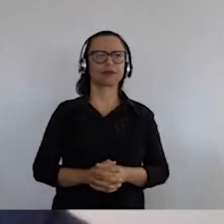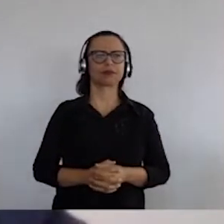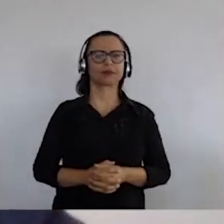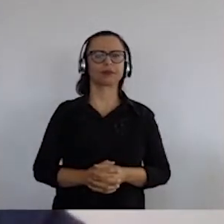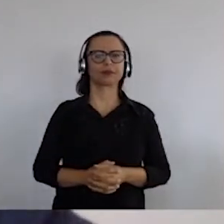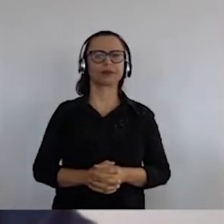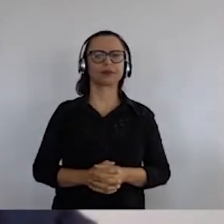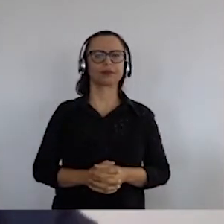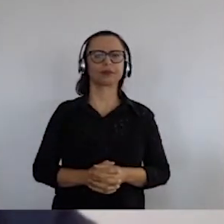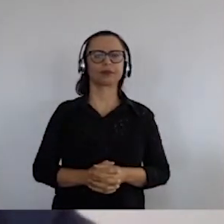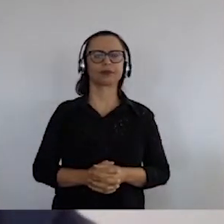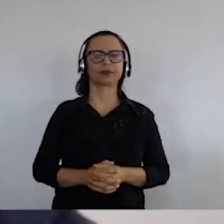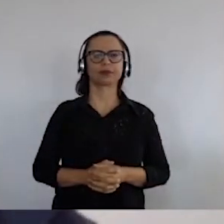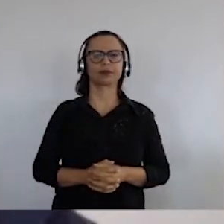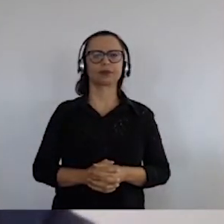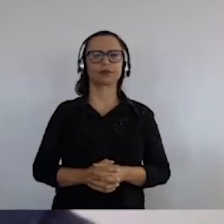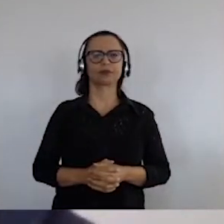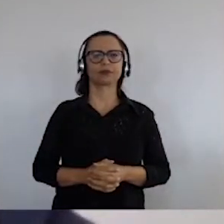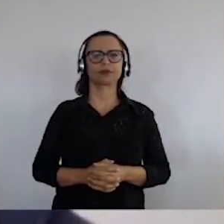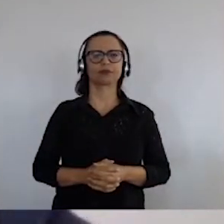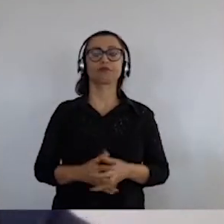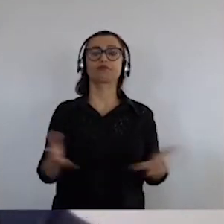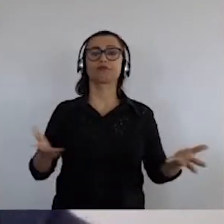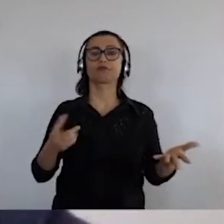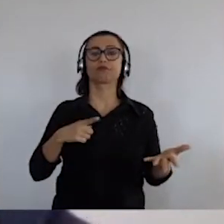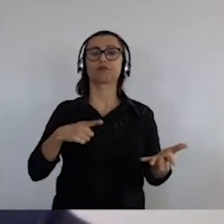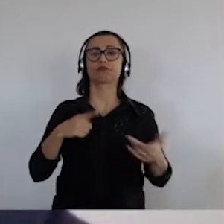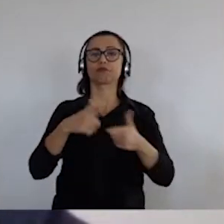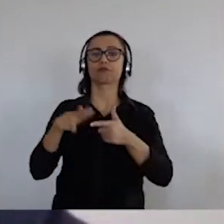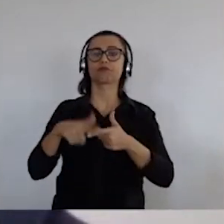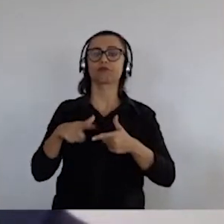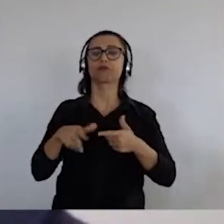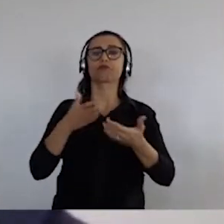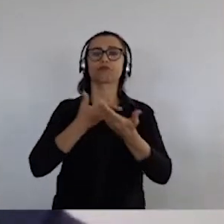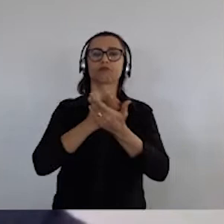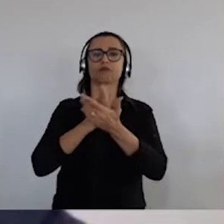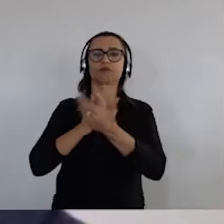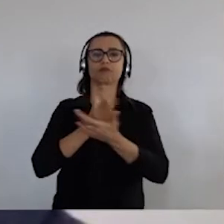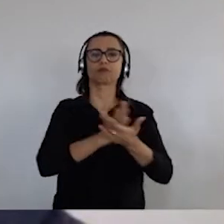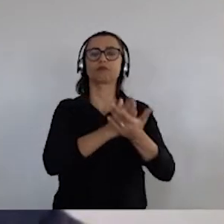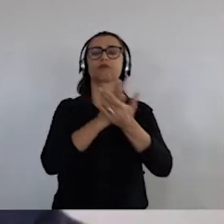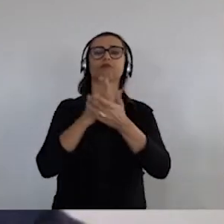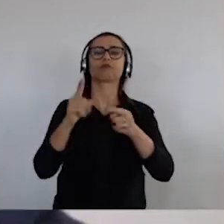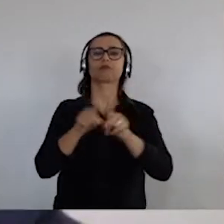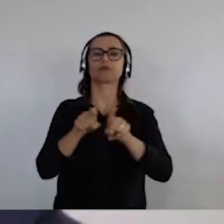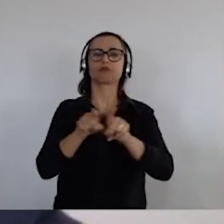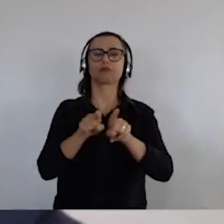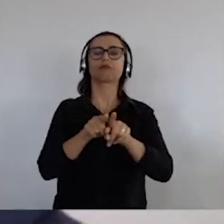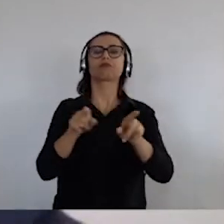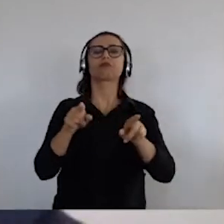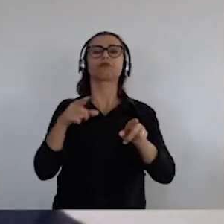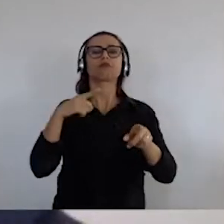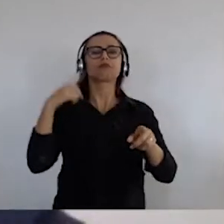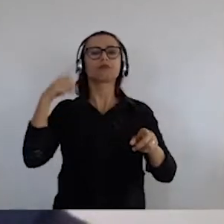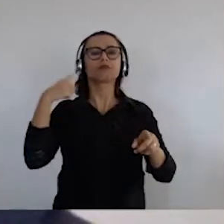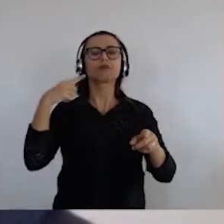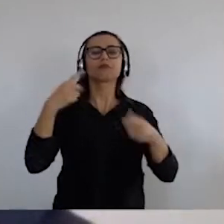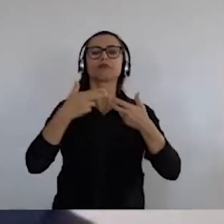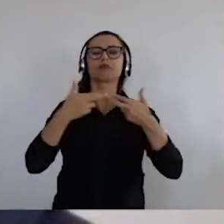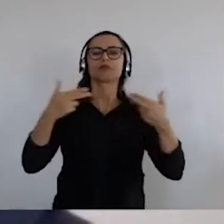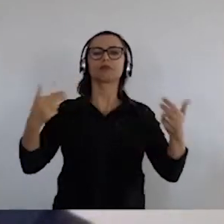Esta questão que tem incomodado, que tem tocado a advocacia, que tem tocado aqueles que